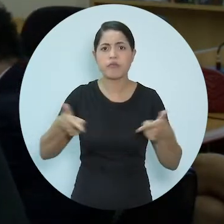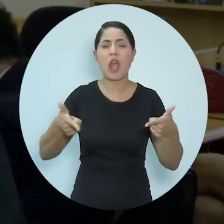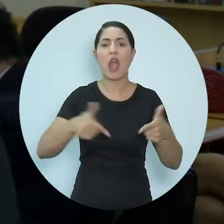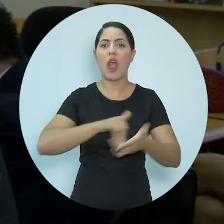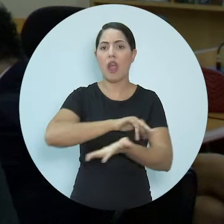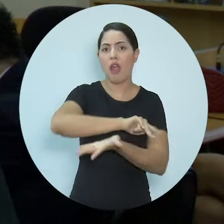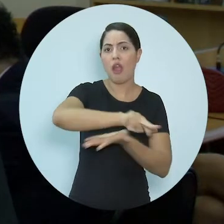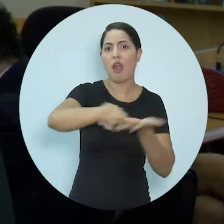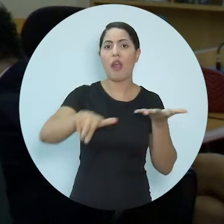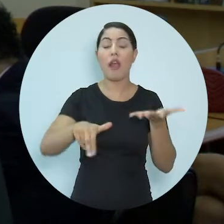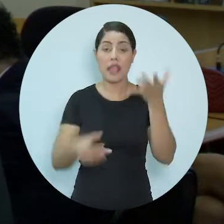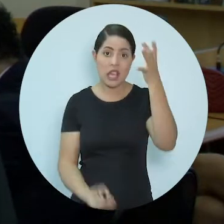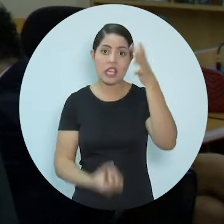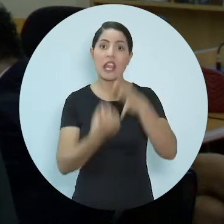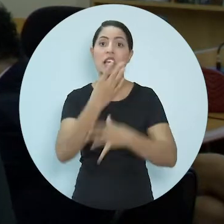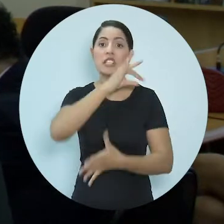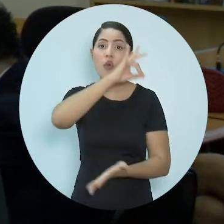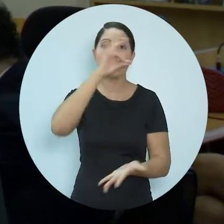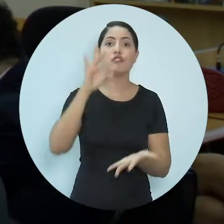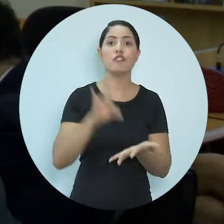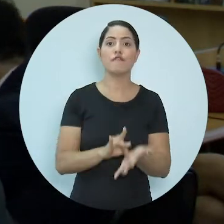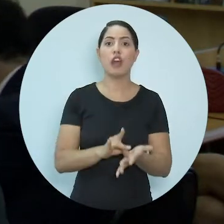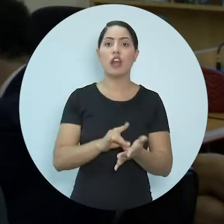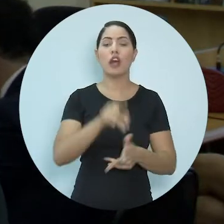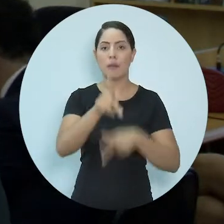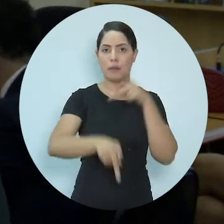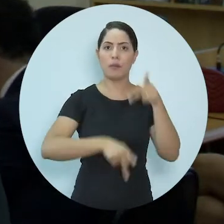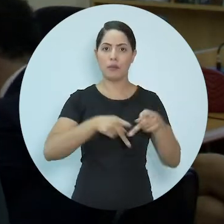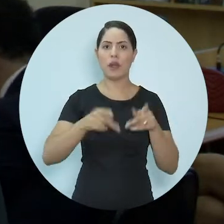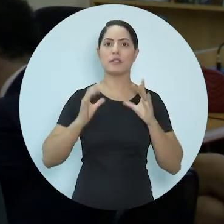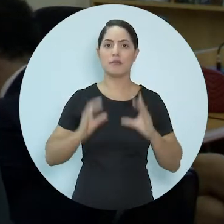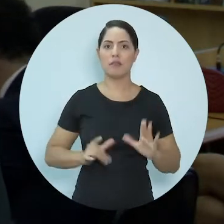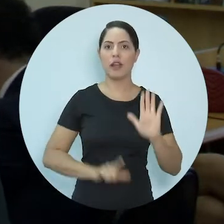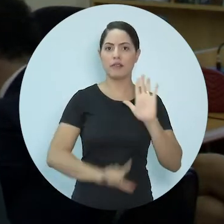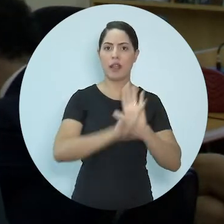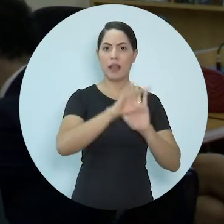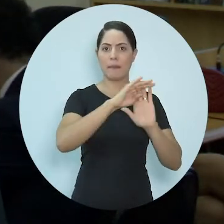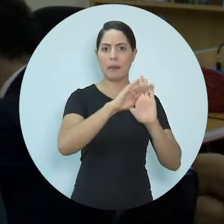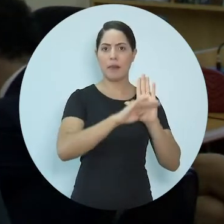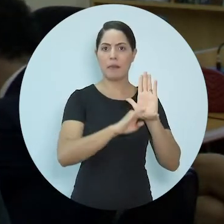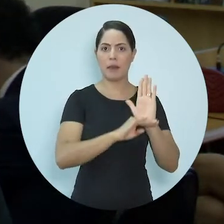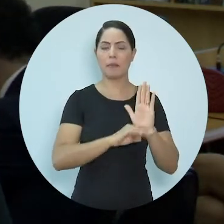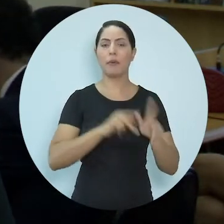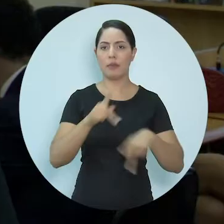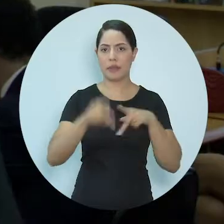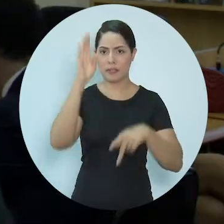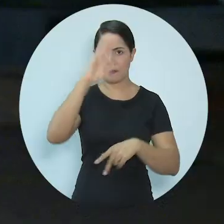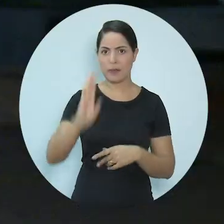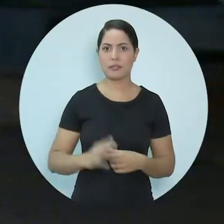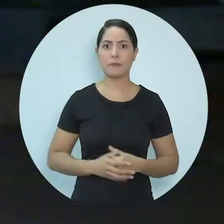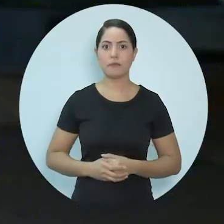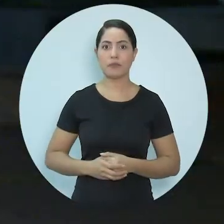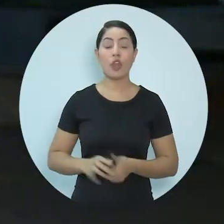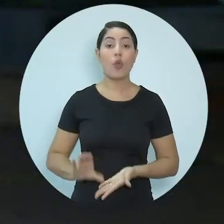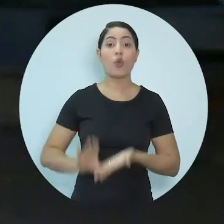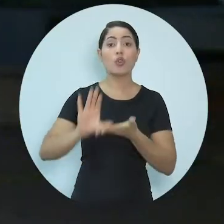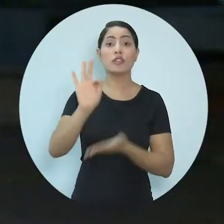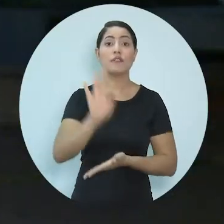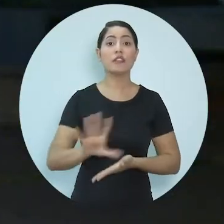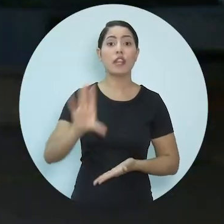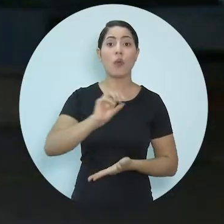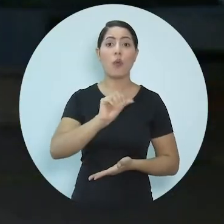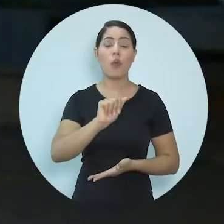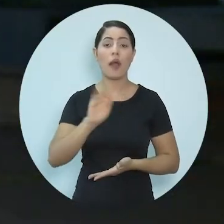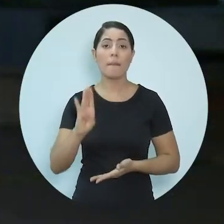também com a criação e manutenção de um patamar mínimo civilizatório de legislação para a sociedade brasileira. O Conselho Federal da